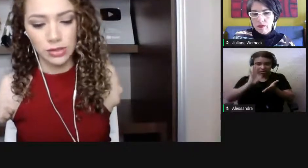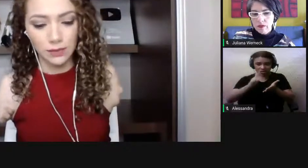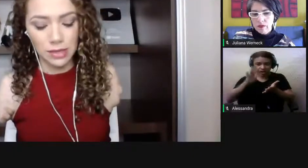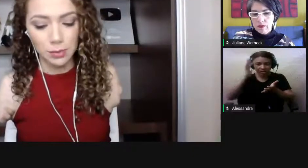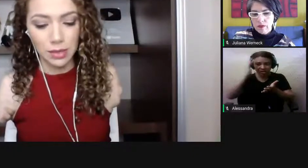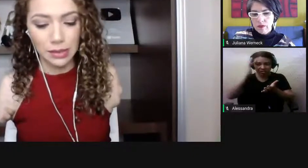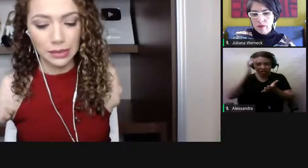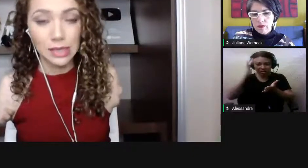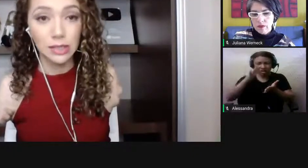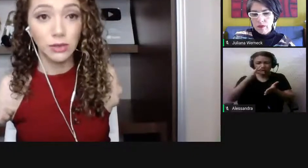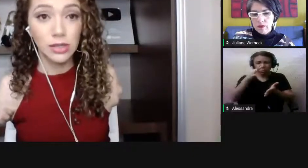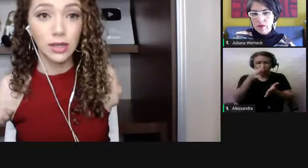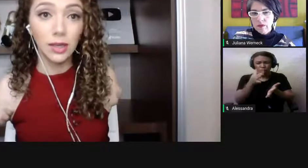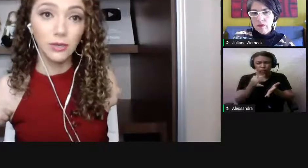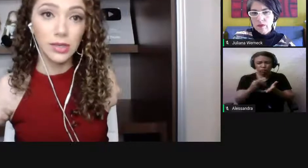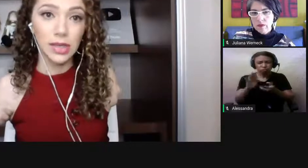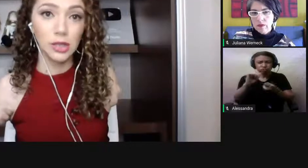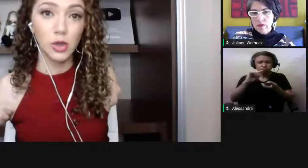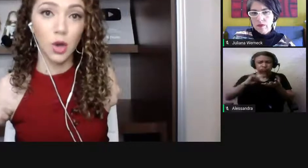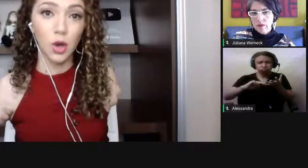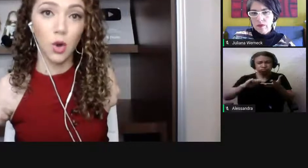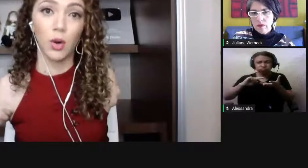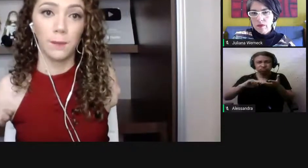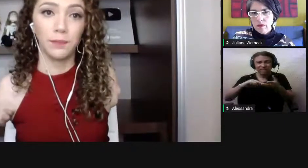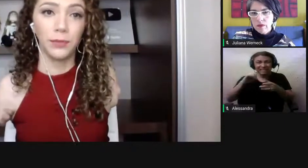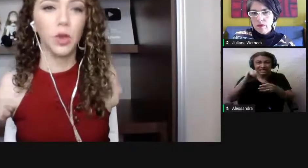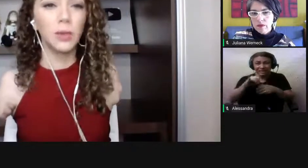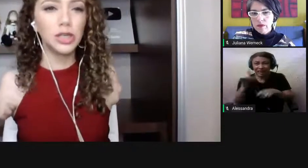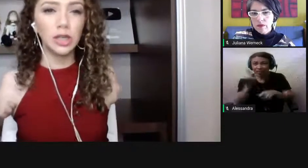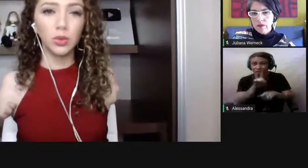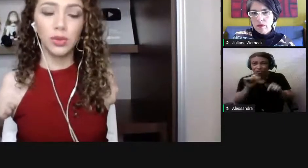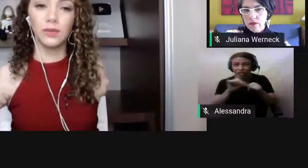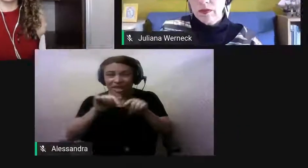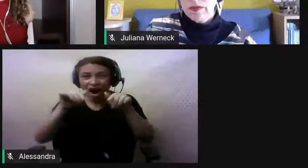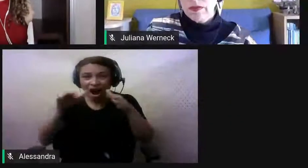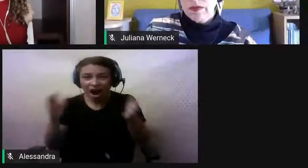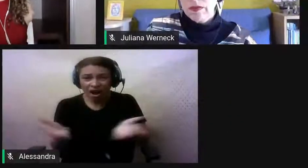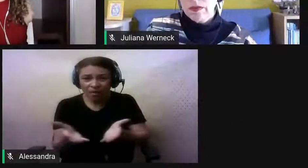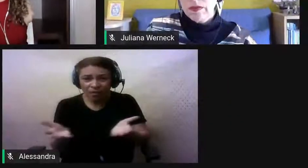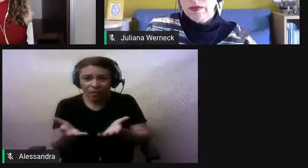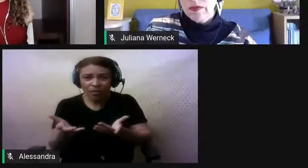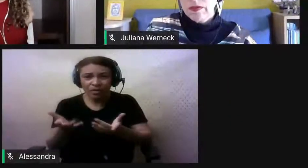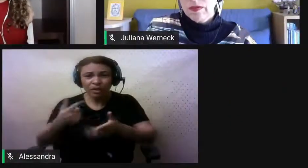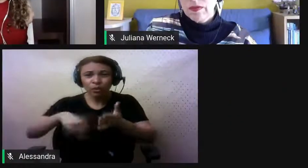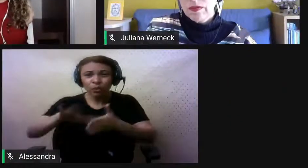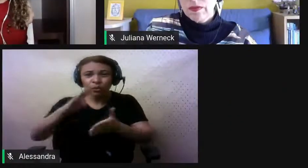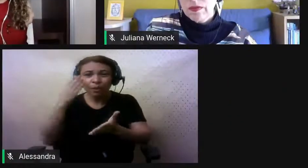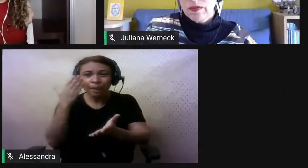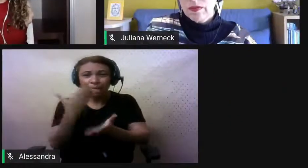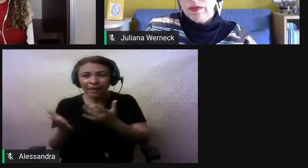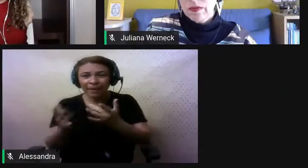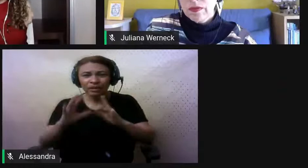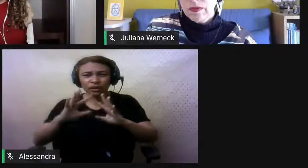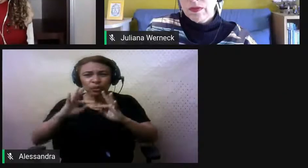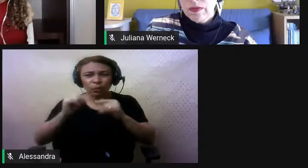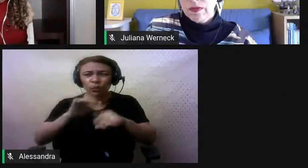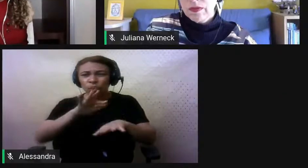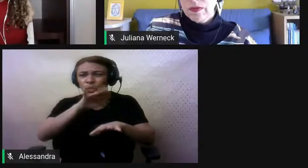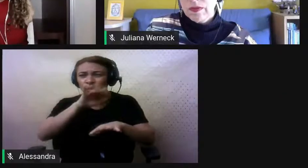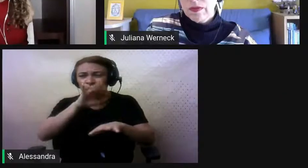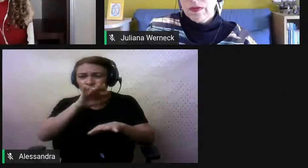dor que você vai experimentar se você não fizer isso agora. Então, imagina tudo que você perde, tudo de ruim que pode